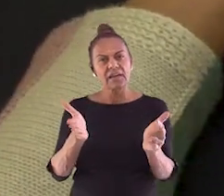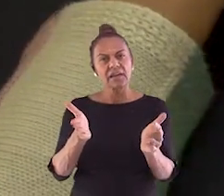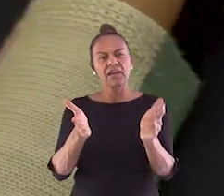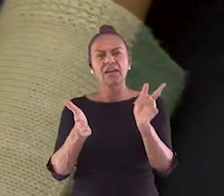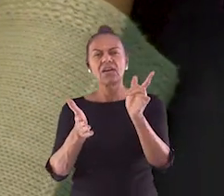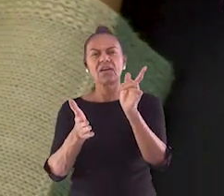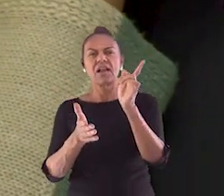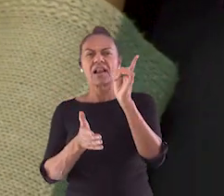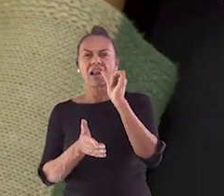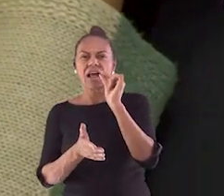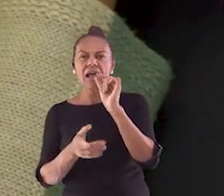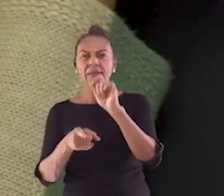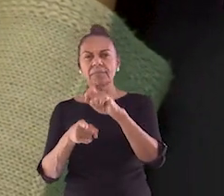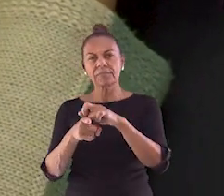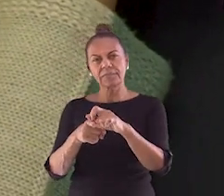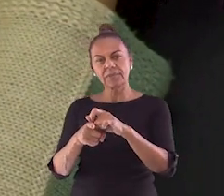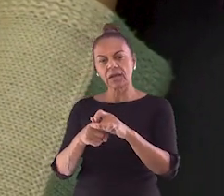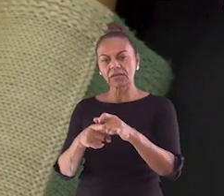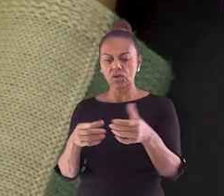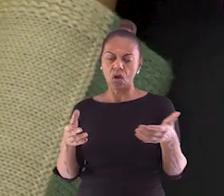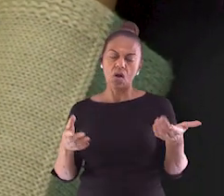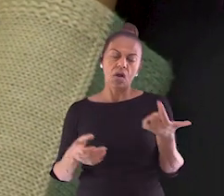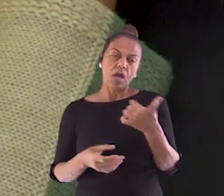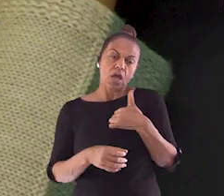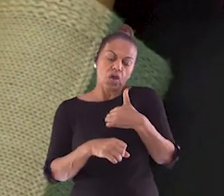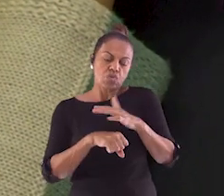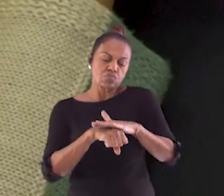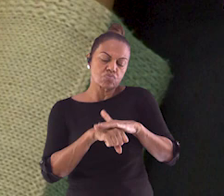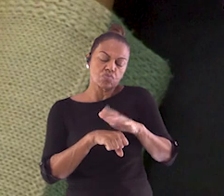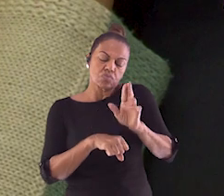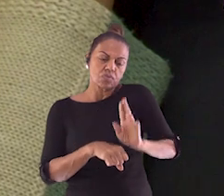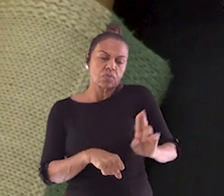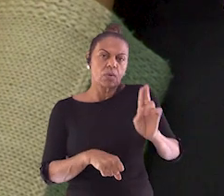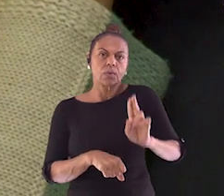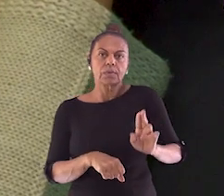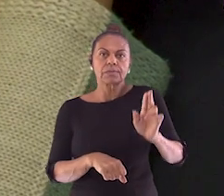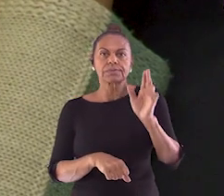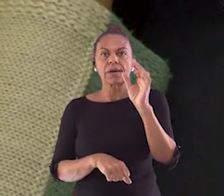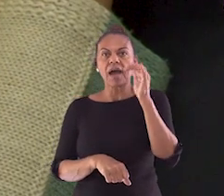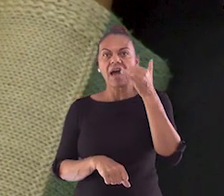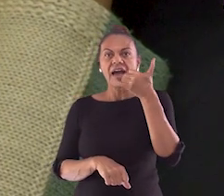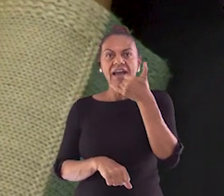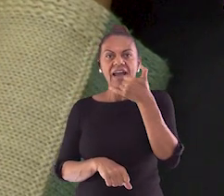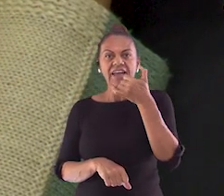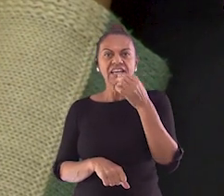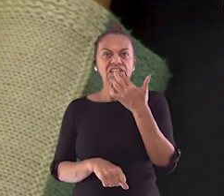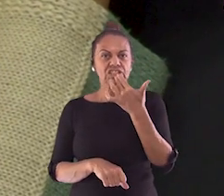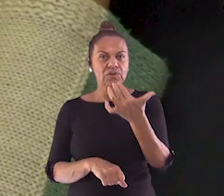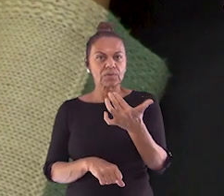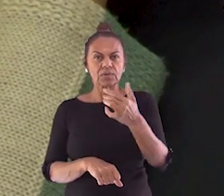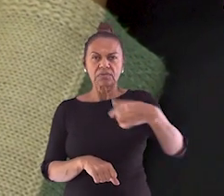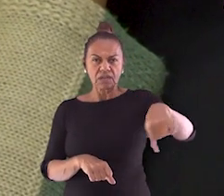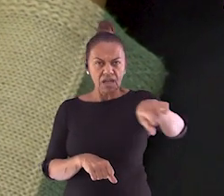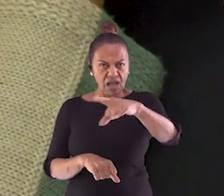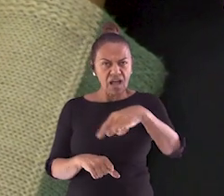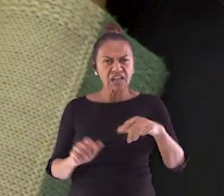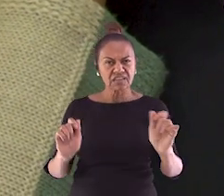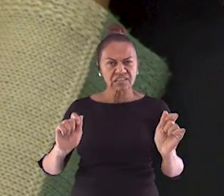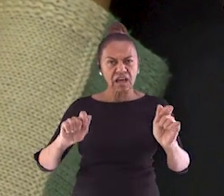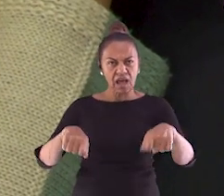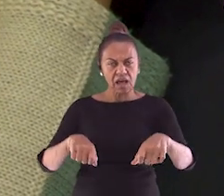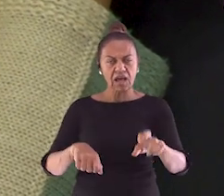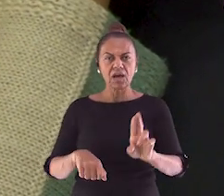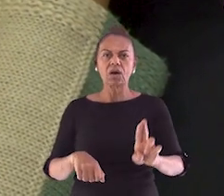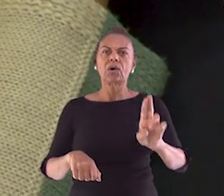de uma folha de papel, lápis, borracha, nesse caso eu estou usando canetinhas, mas você também pode usar lápis de cor.